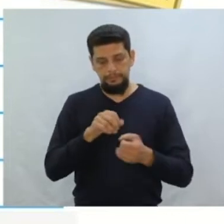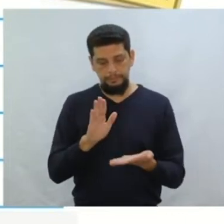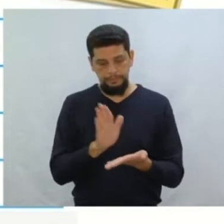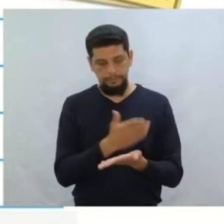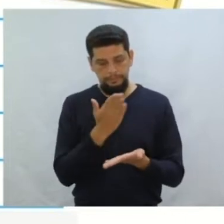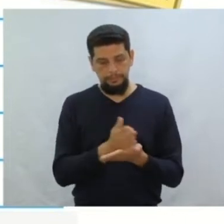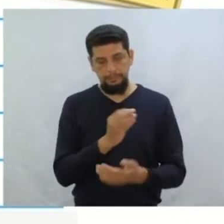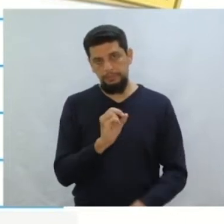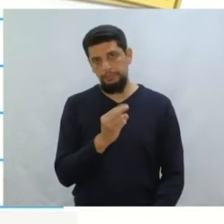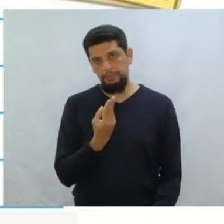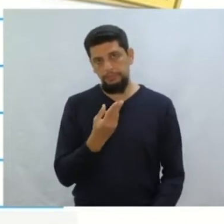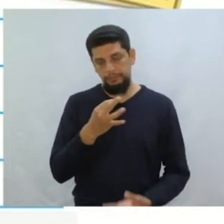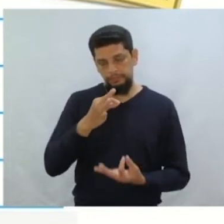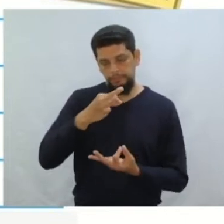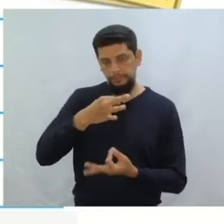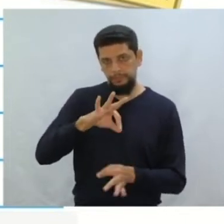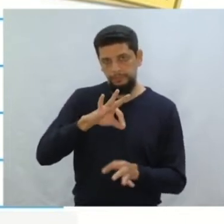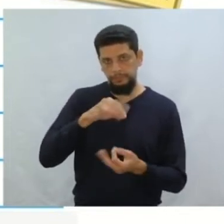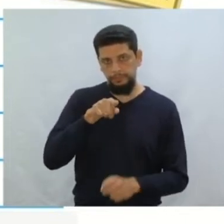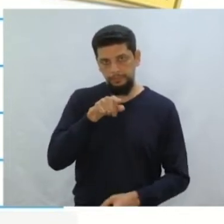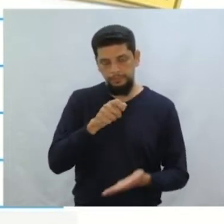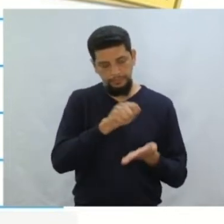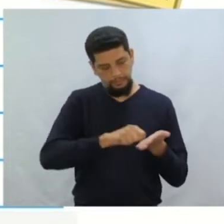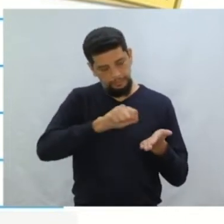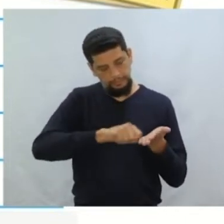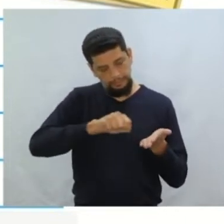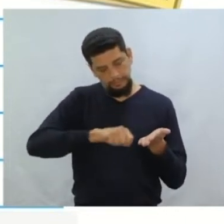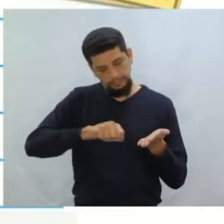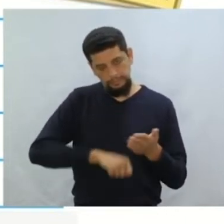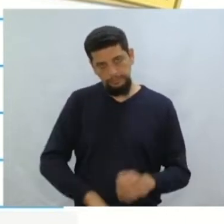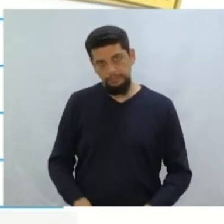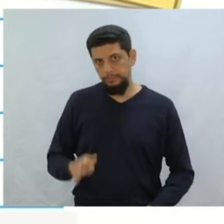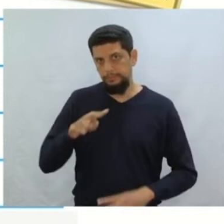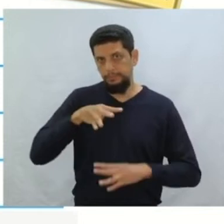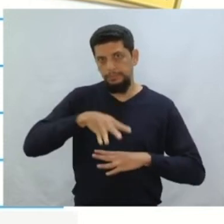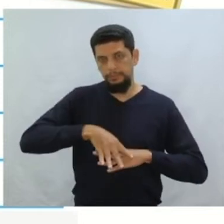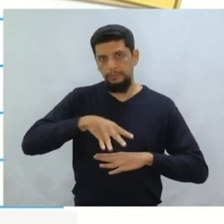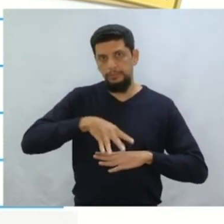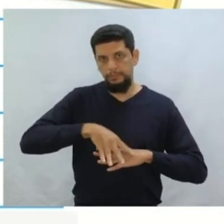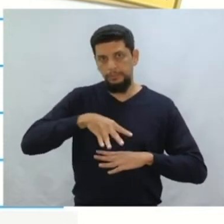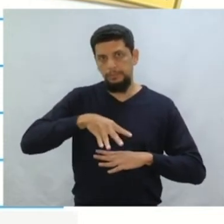Então, você vai pegar o caderno, uma folha que você utiliza, você vai escrever lá